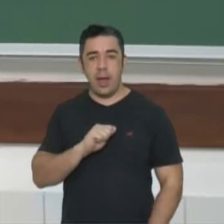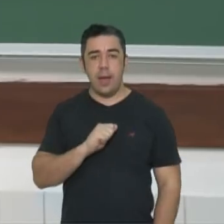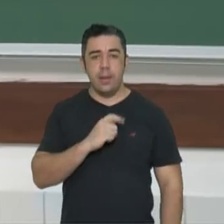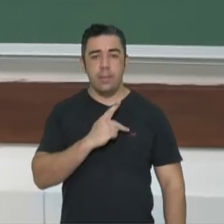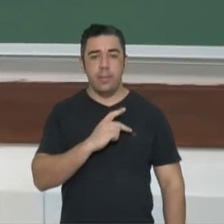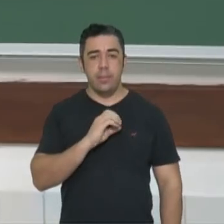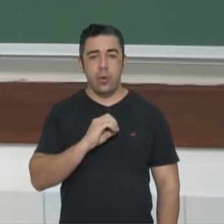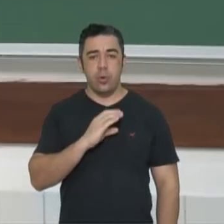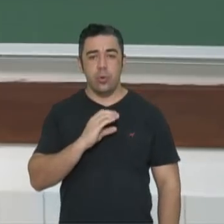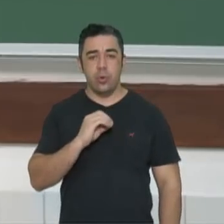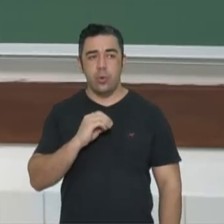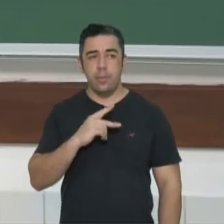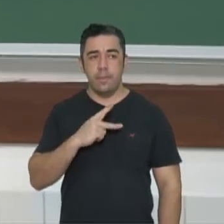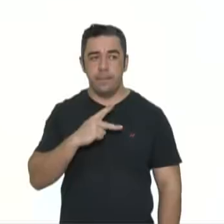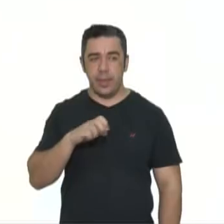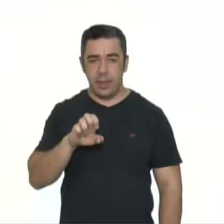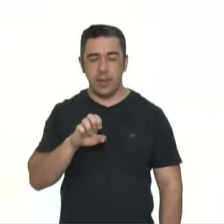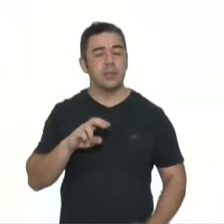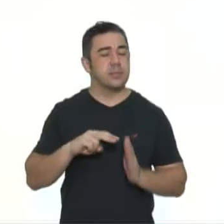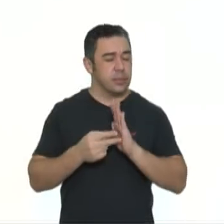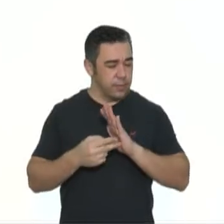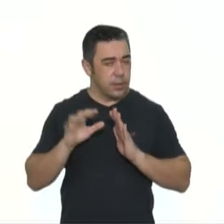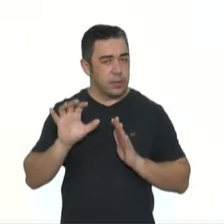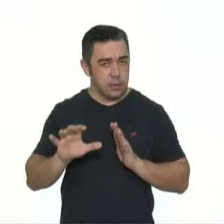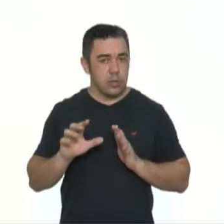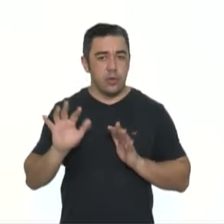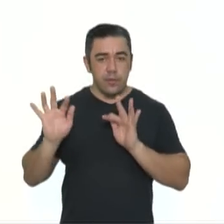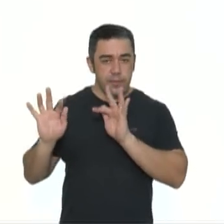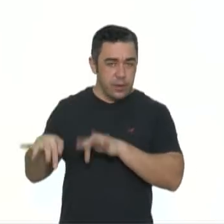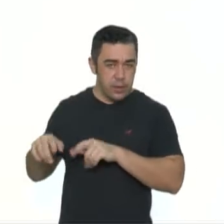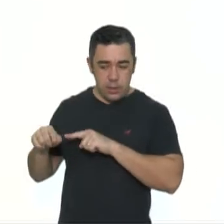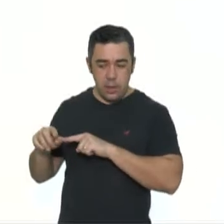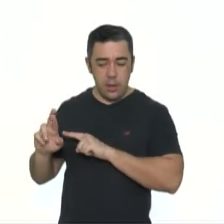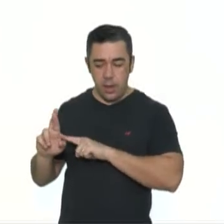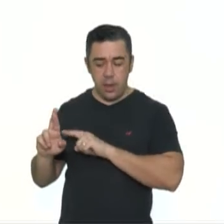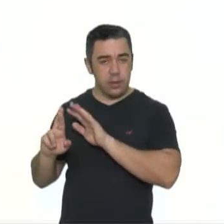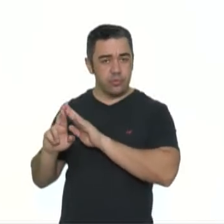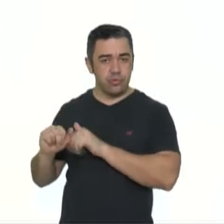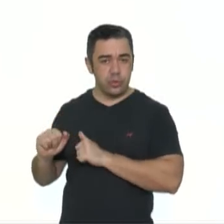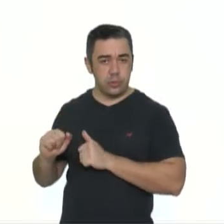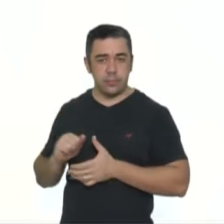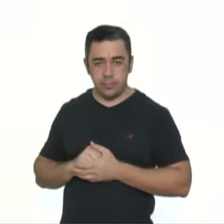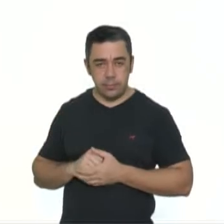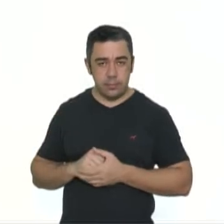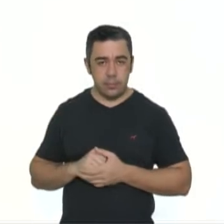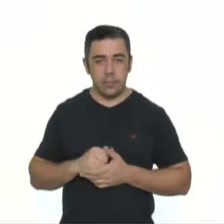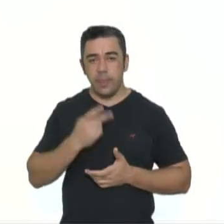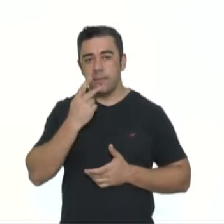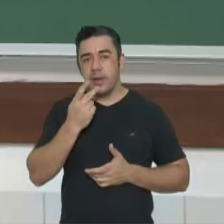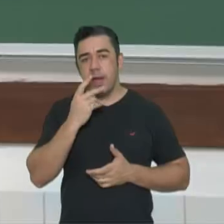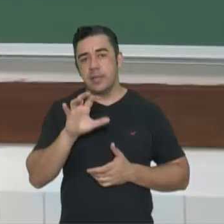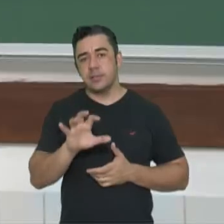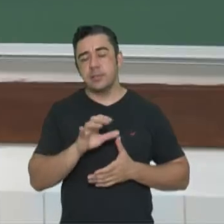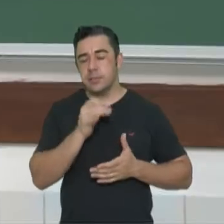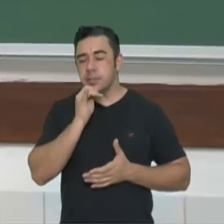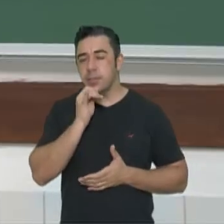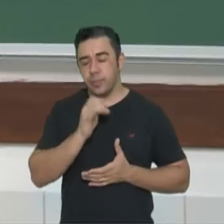isso, apócope é isso. A gente, no final dos verbos, a gente retira esse R. Falamos, em vez de falarmos